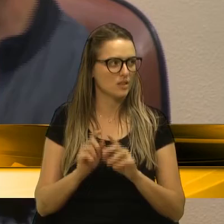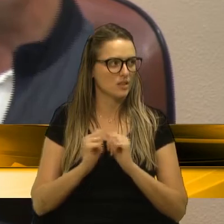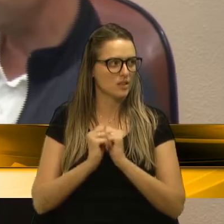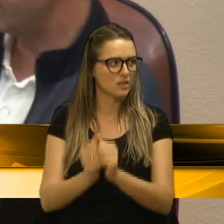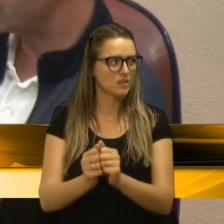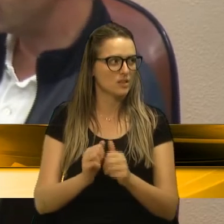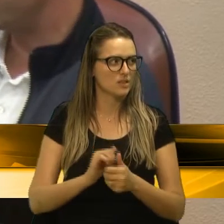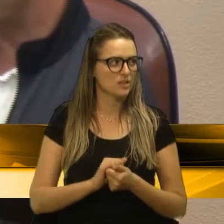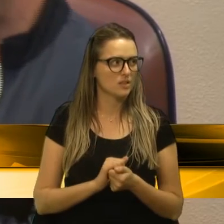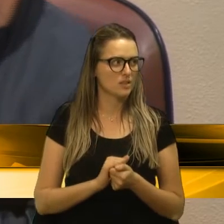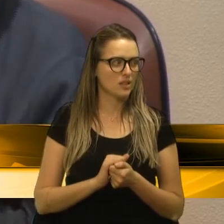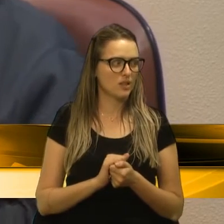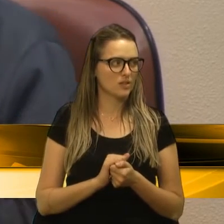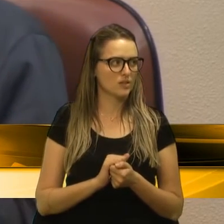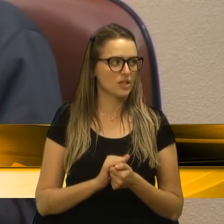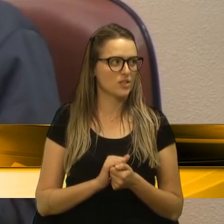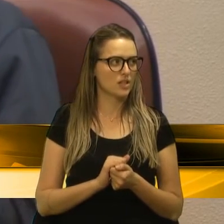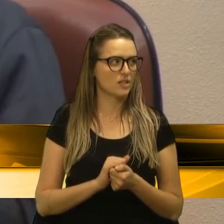2204-733 e